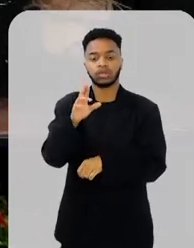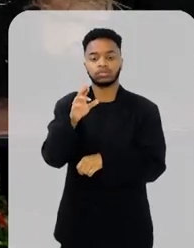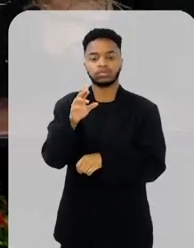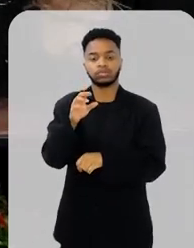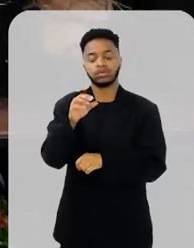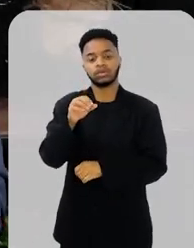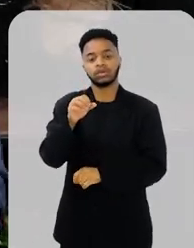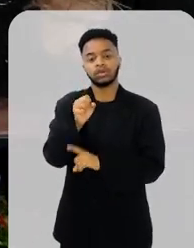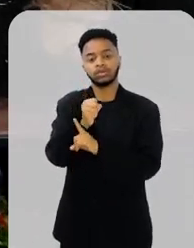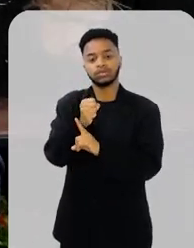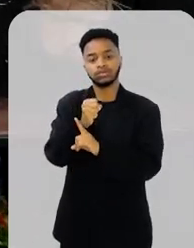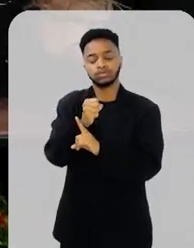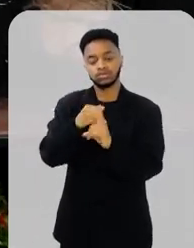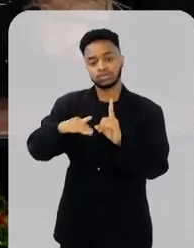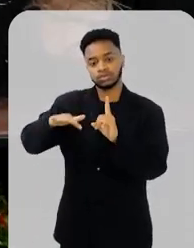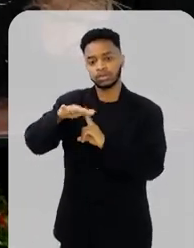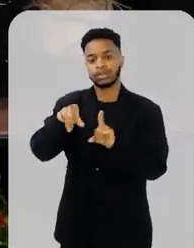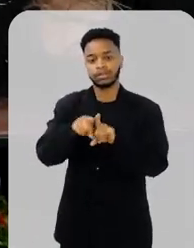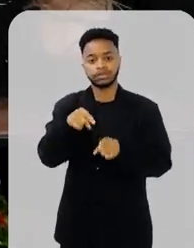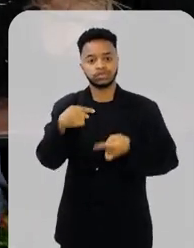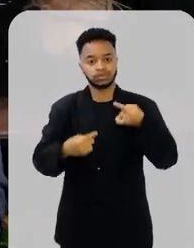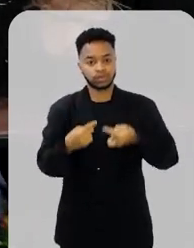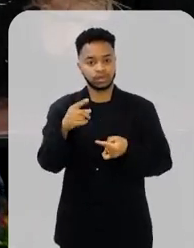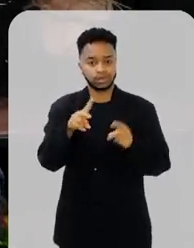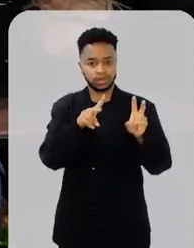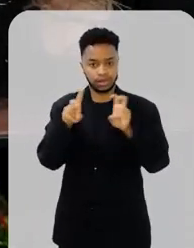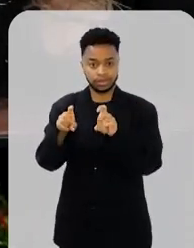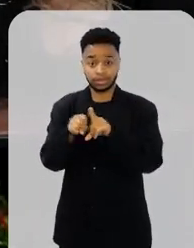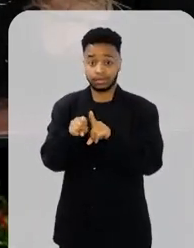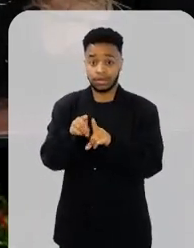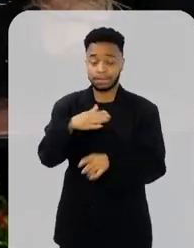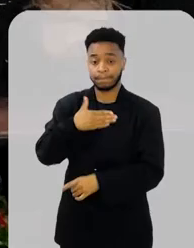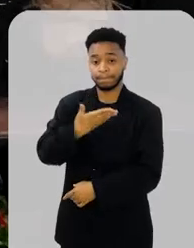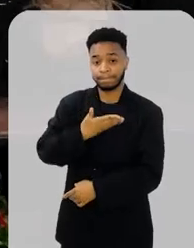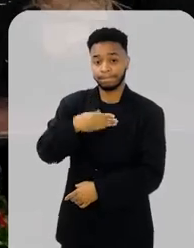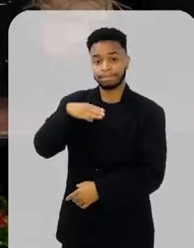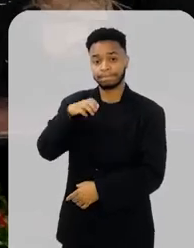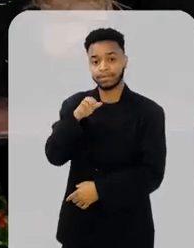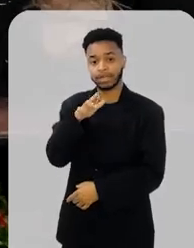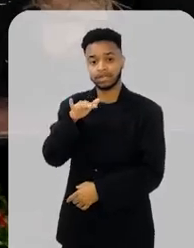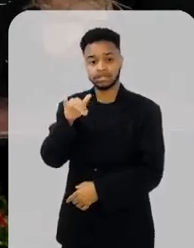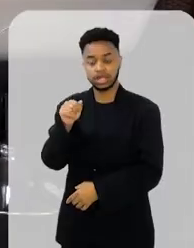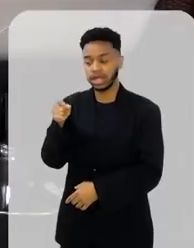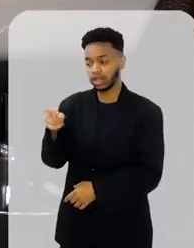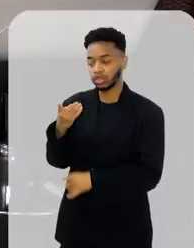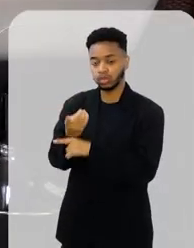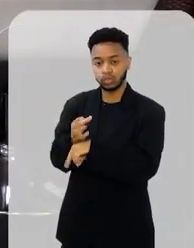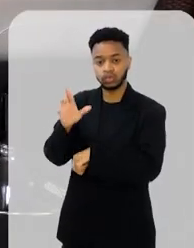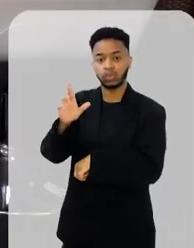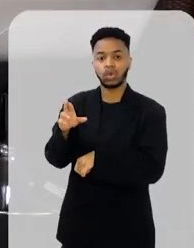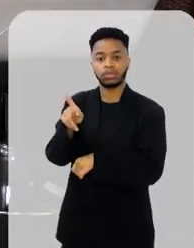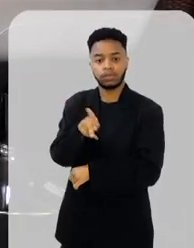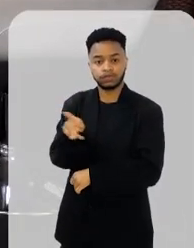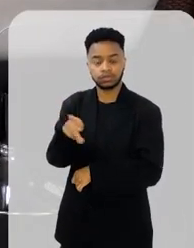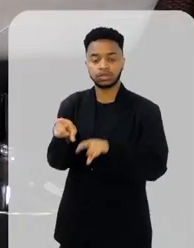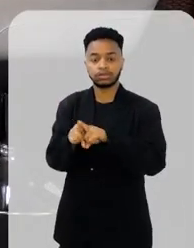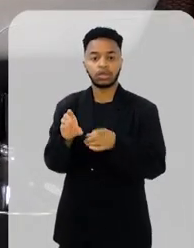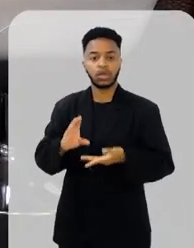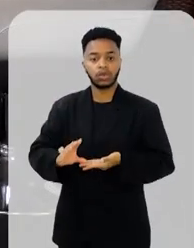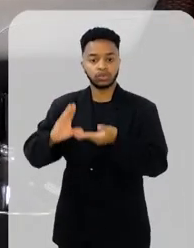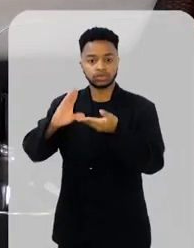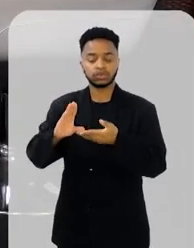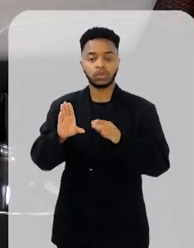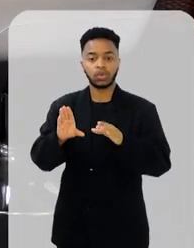Sociologia e está aqui debatendo conosco esse tema. E a minha querida amiga Márcia Gatto, doutora, professora, conselheira do